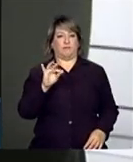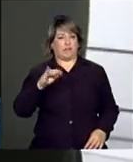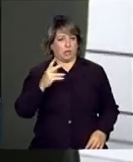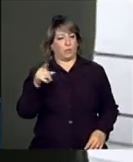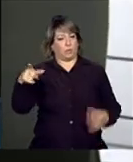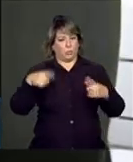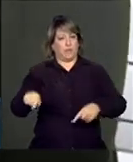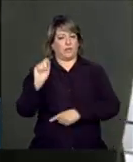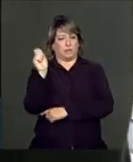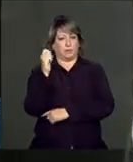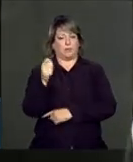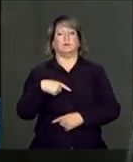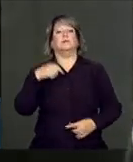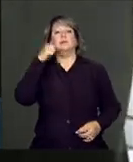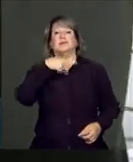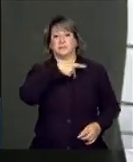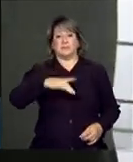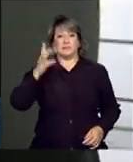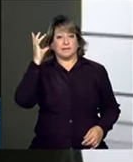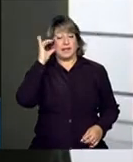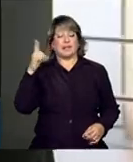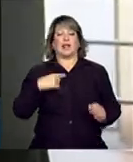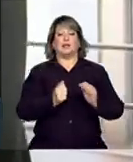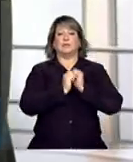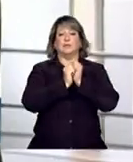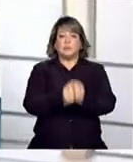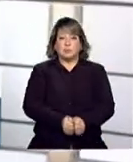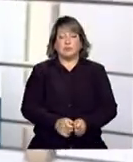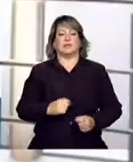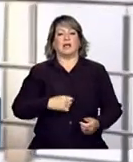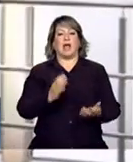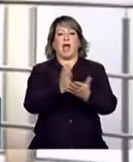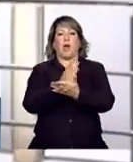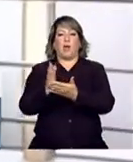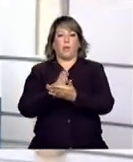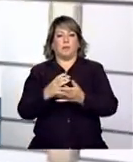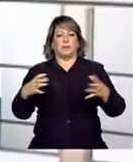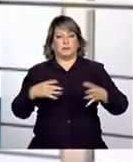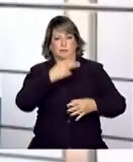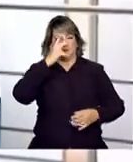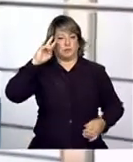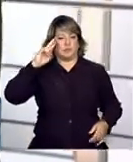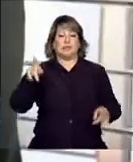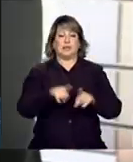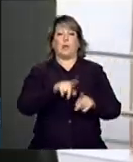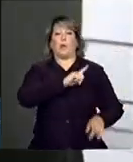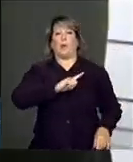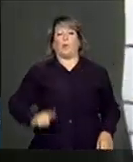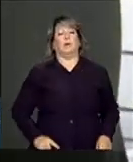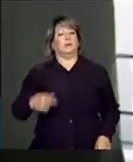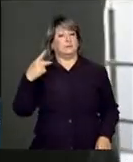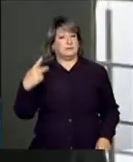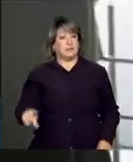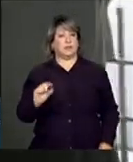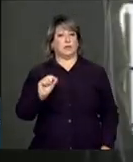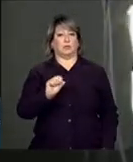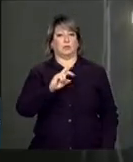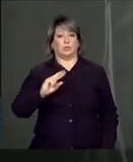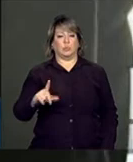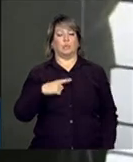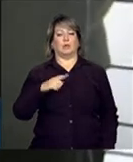Dilma Rousseff, que está acompanhada de algumas autoridades, entre elas o governador do Rio Grande do Sul, Tarso Genro.